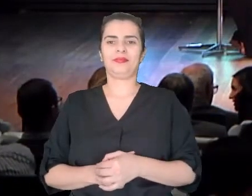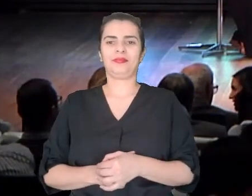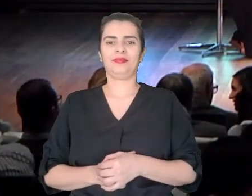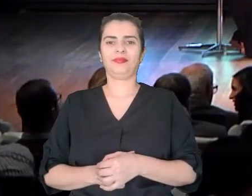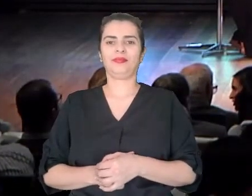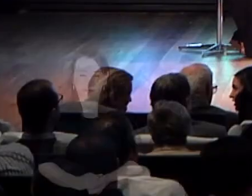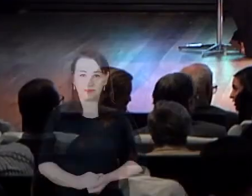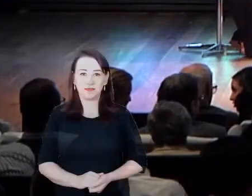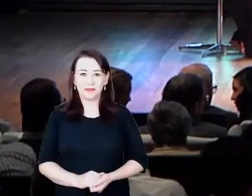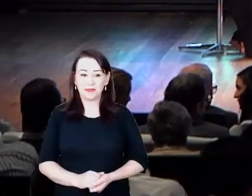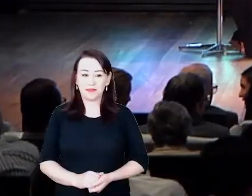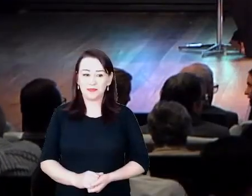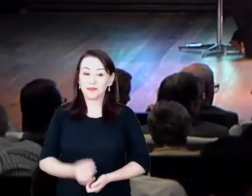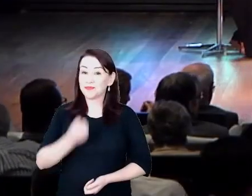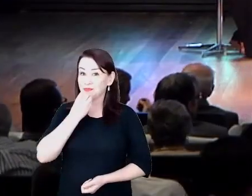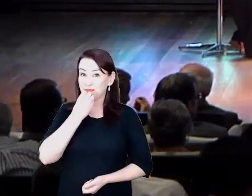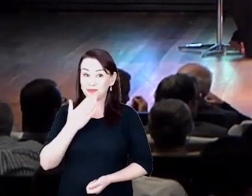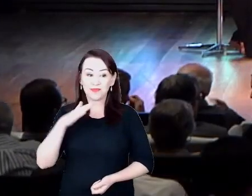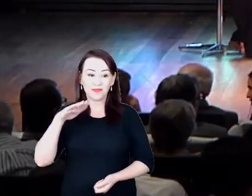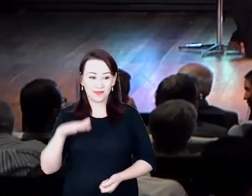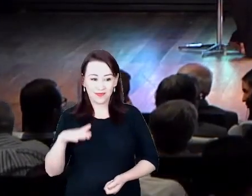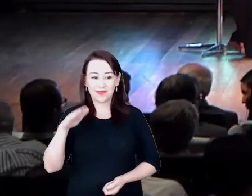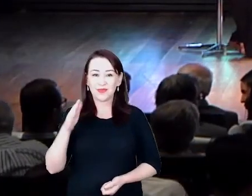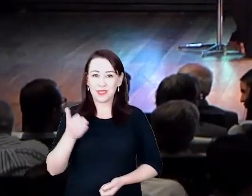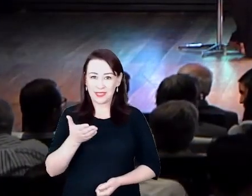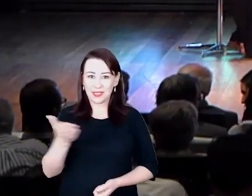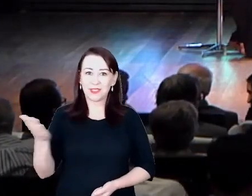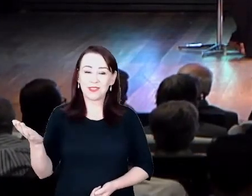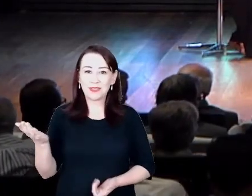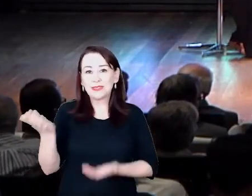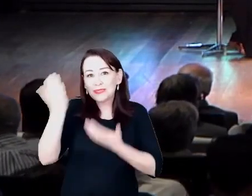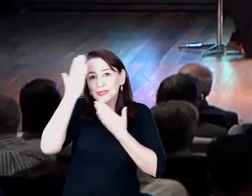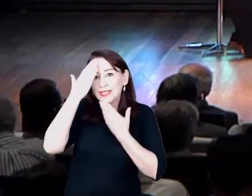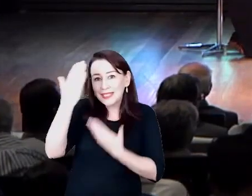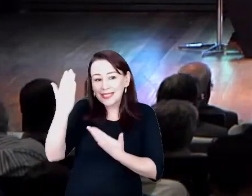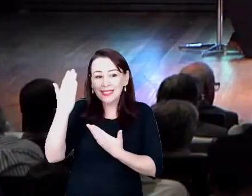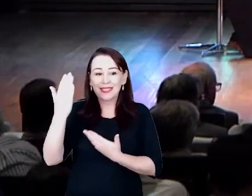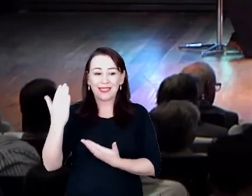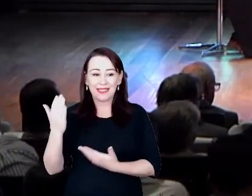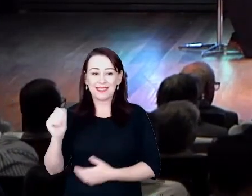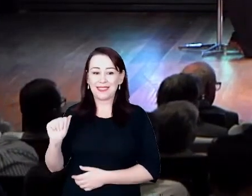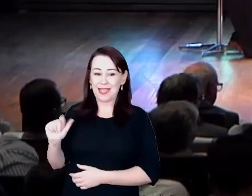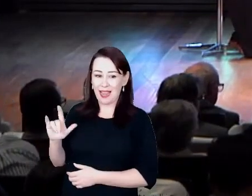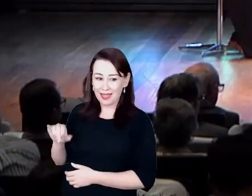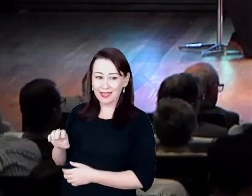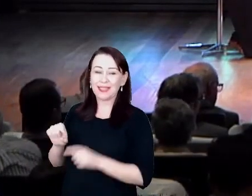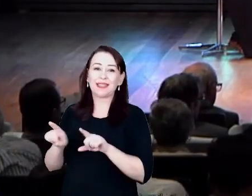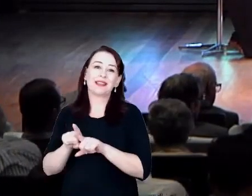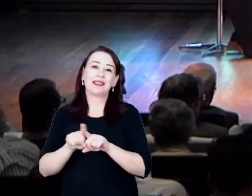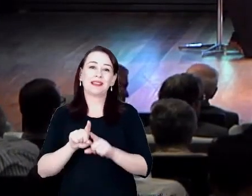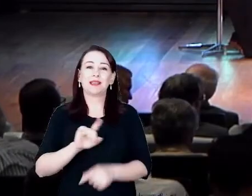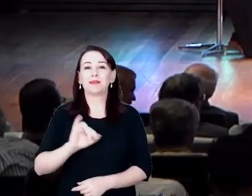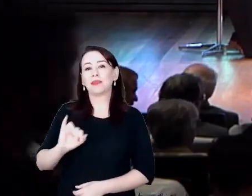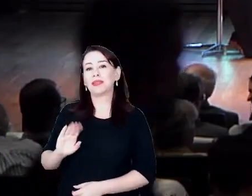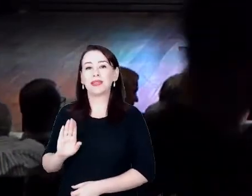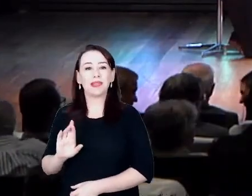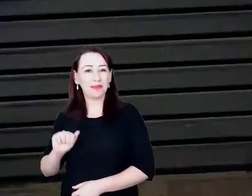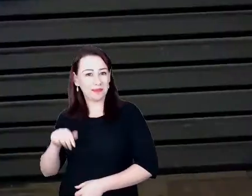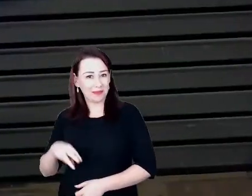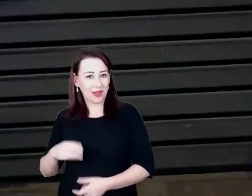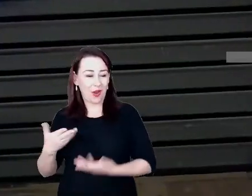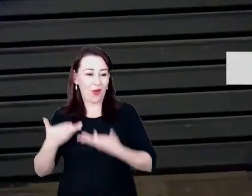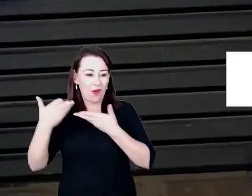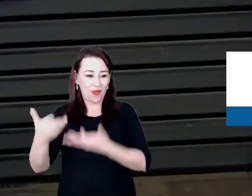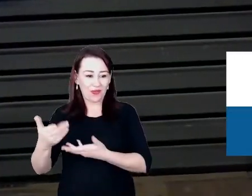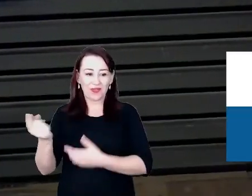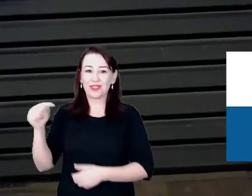Boa tarde a todos. Gostaria, primeiramente, de agradecer a Aline e o IBRAM pelo convite para estar aqui mais uma vez com